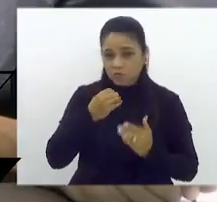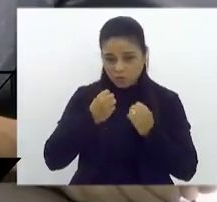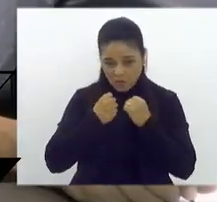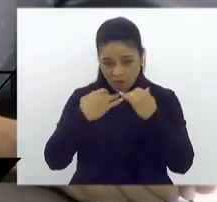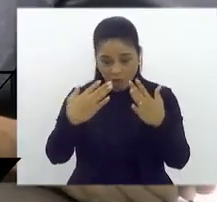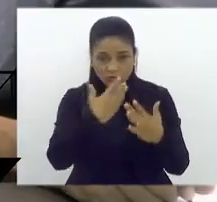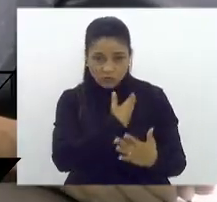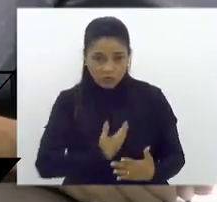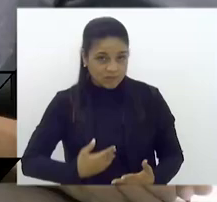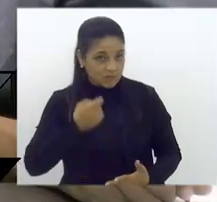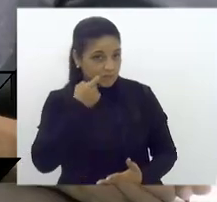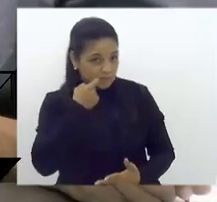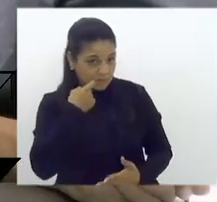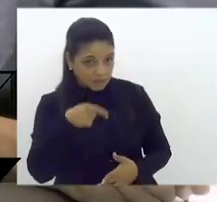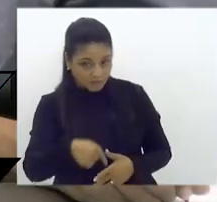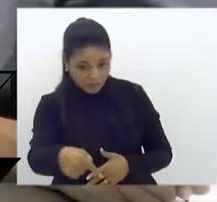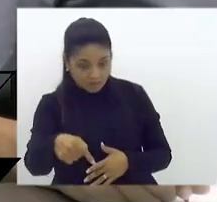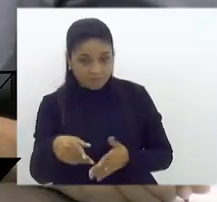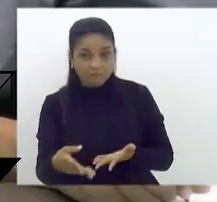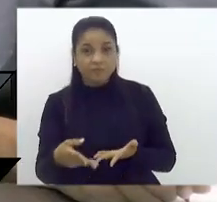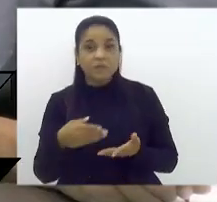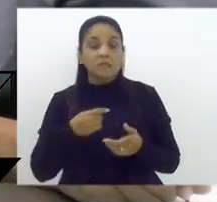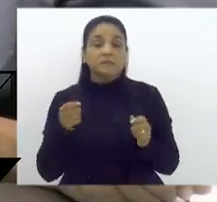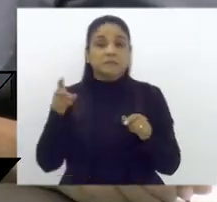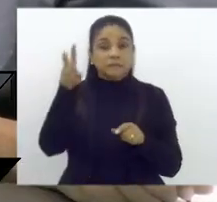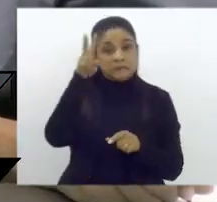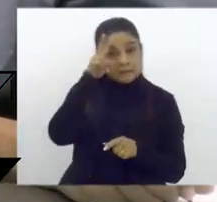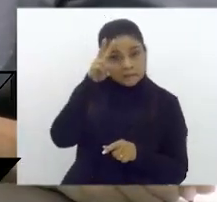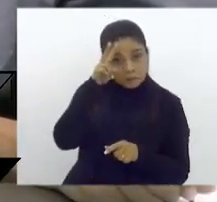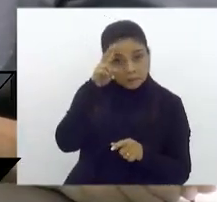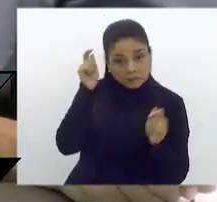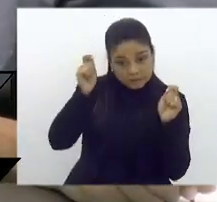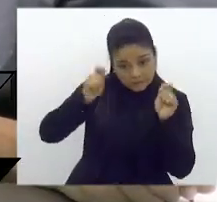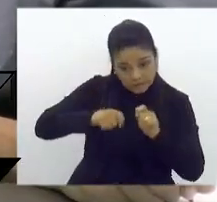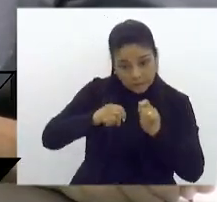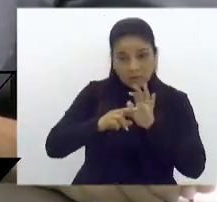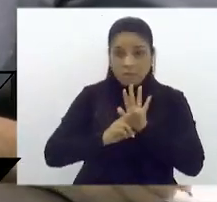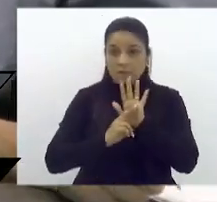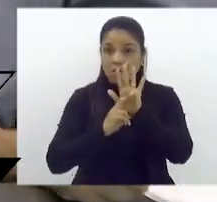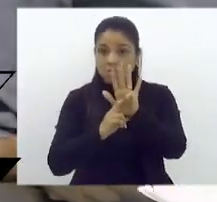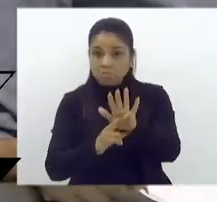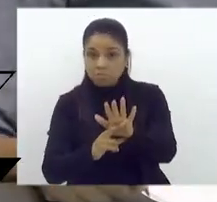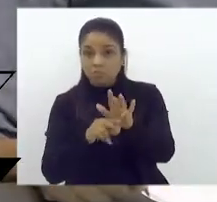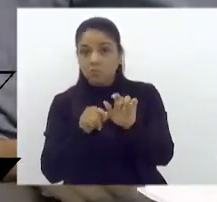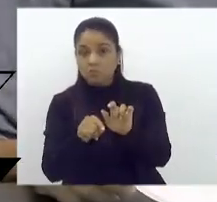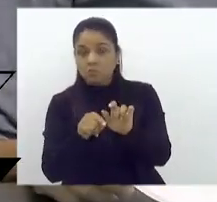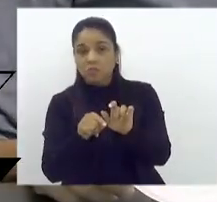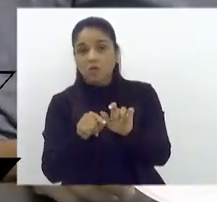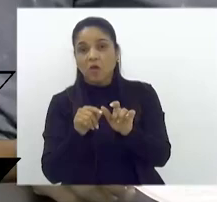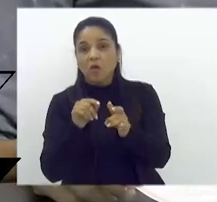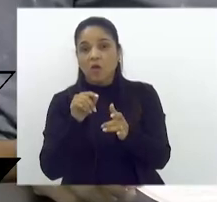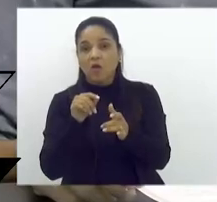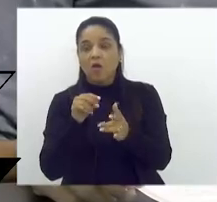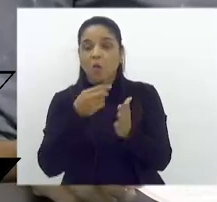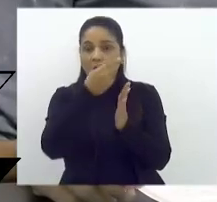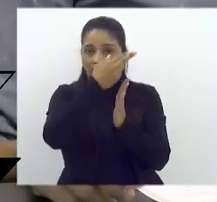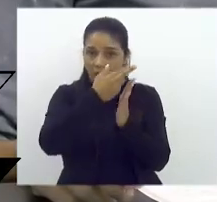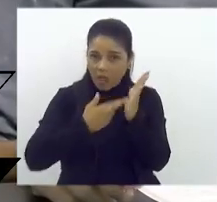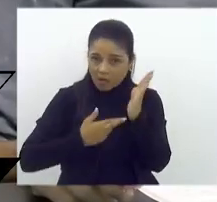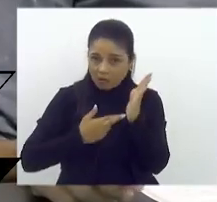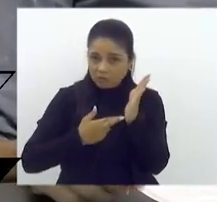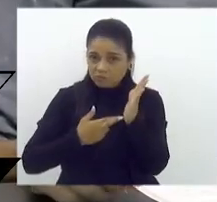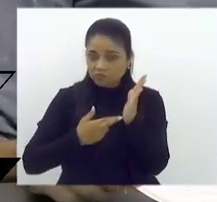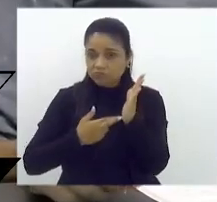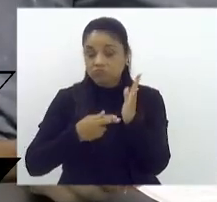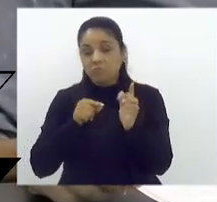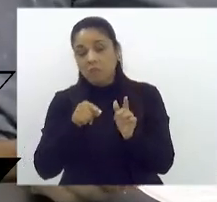ser na sexta, nós ainda poderemos, na segunda, apresentar ao verdadeiro relator para